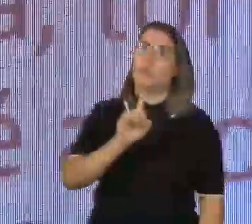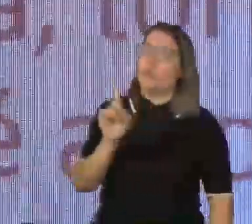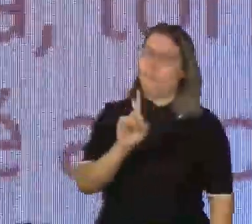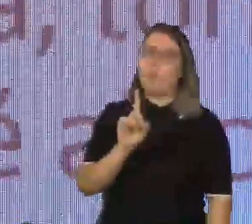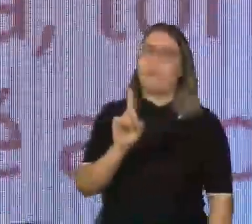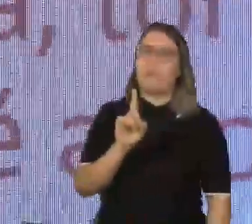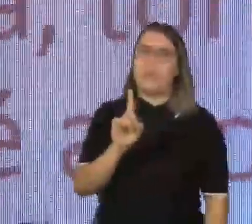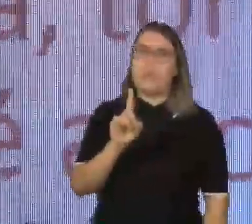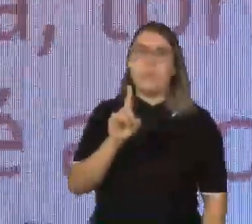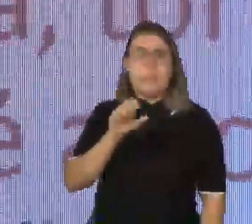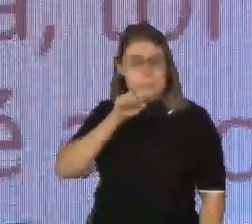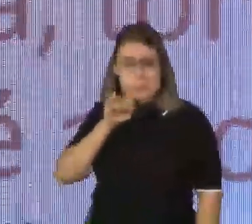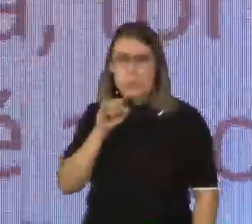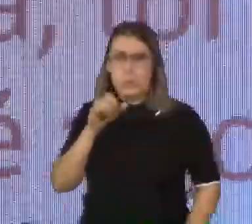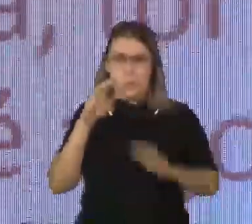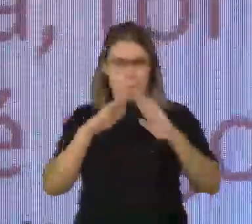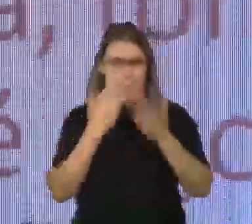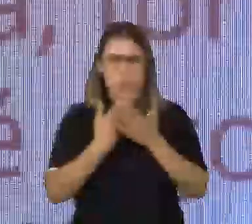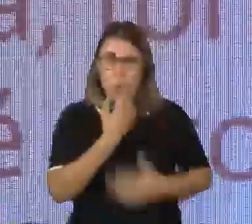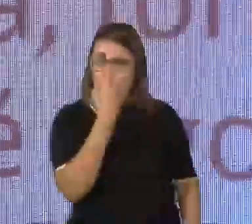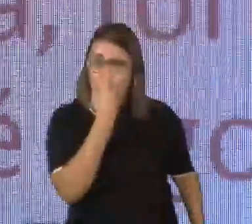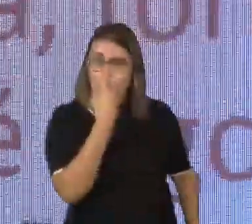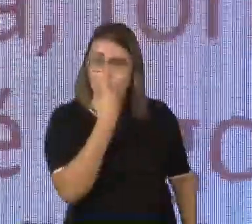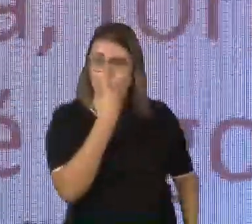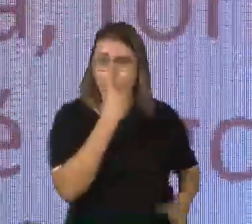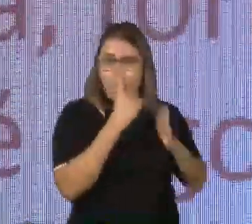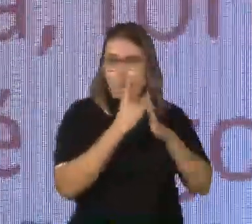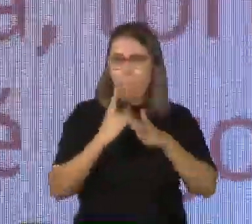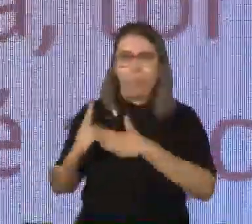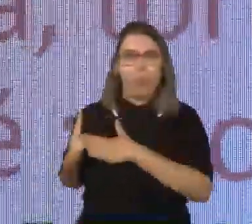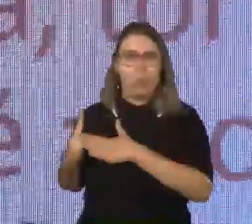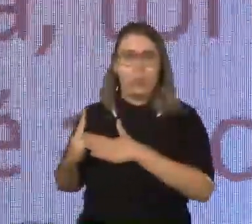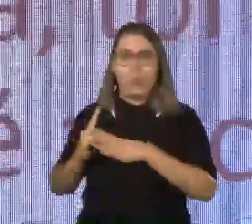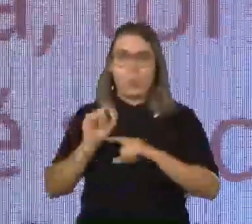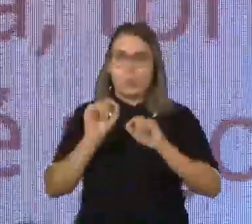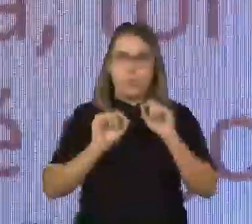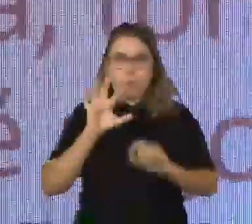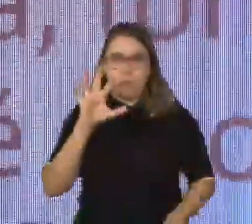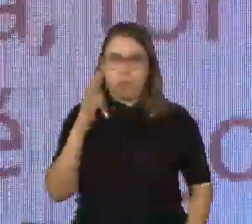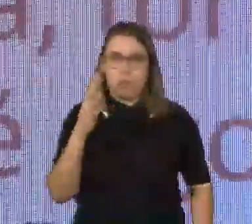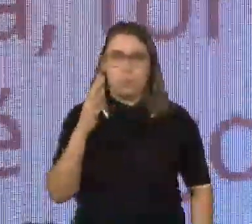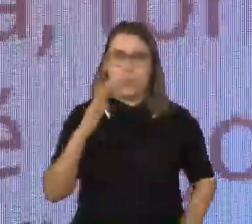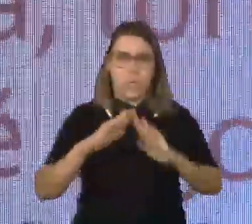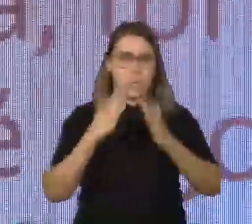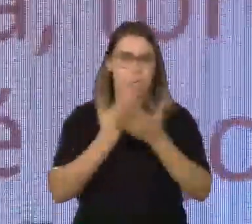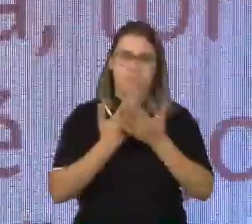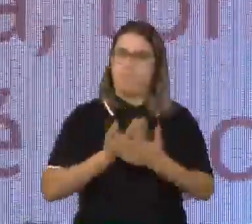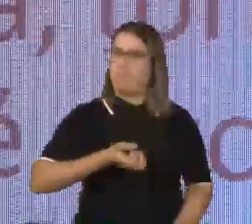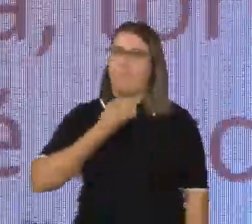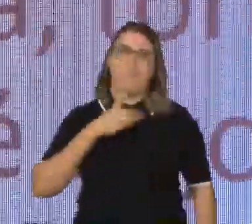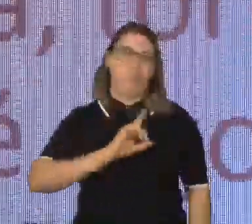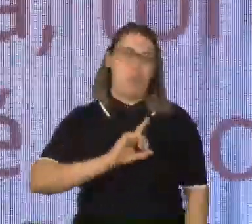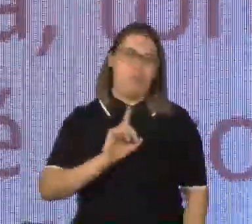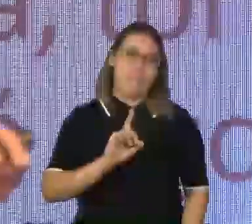educação. Enquanto uma escola deixar uma criança para trás, ela não é capaz de atender nenhuma criança.